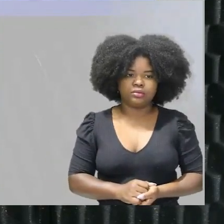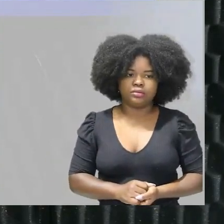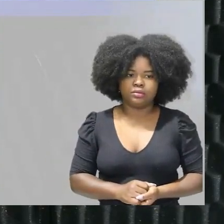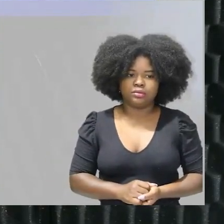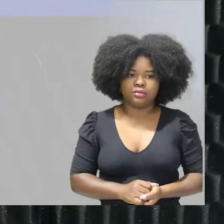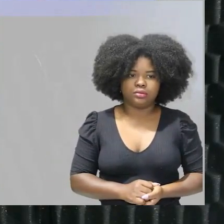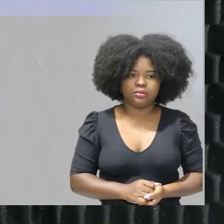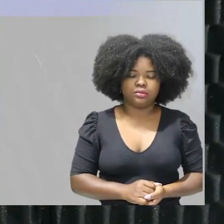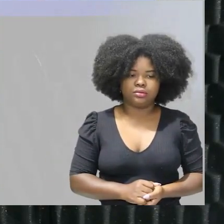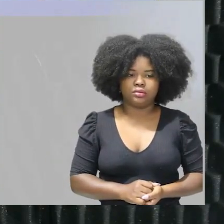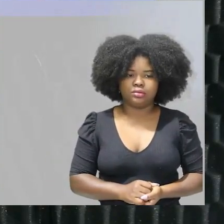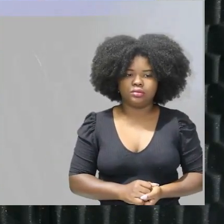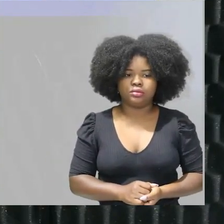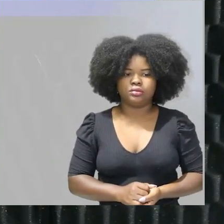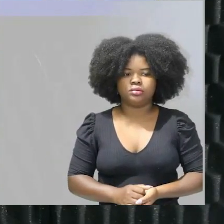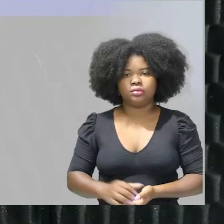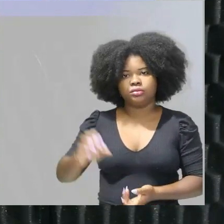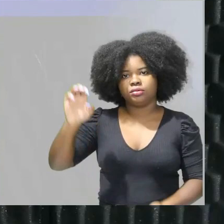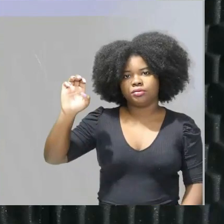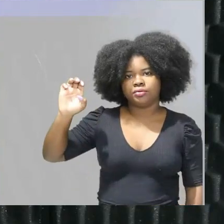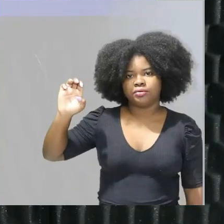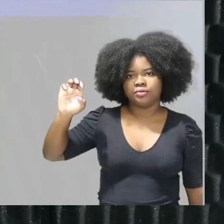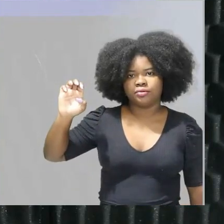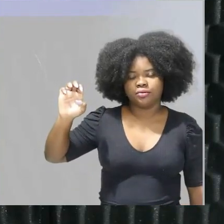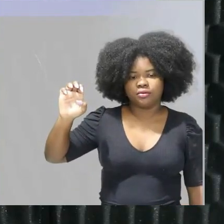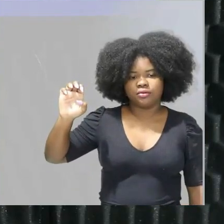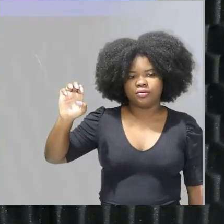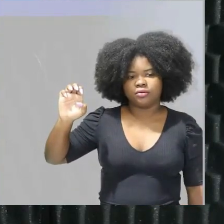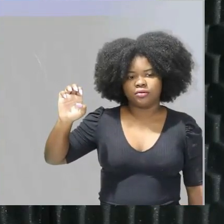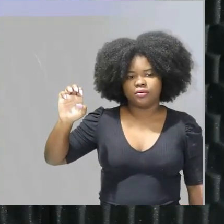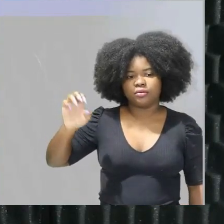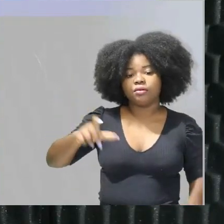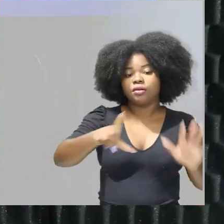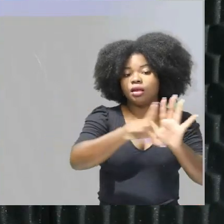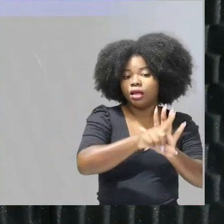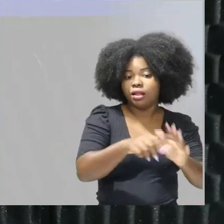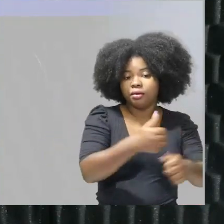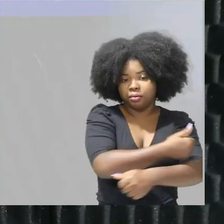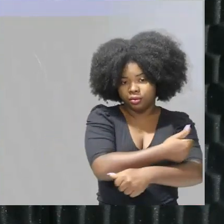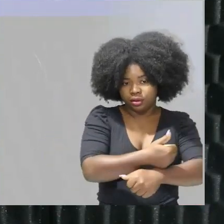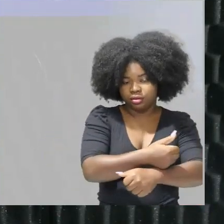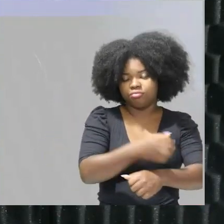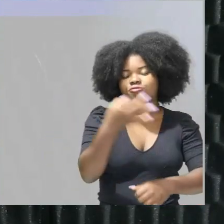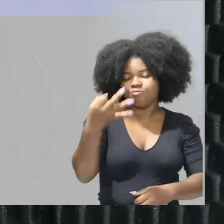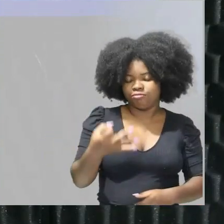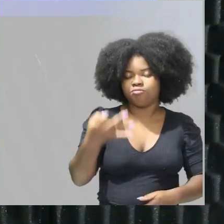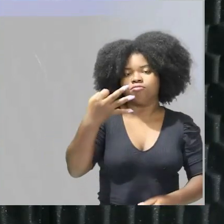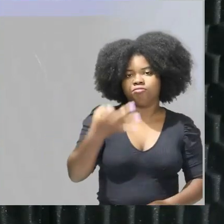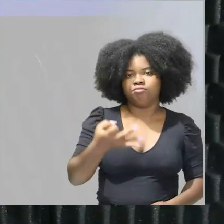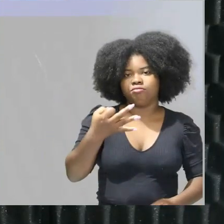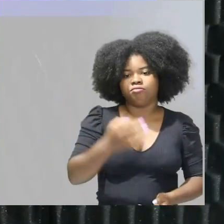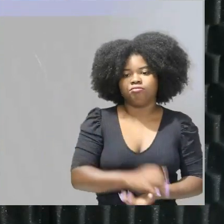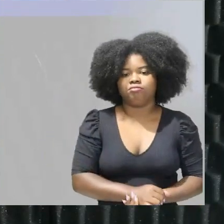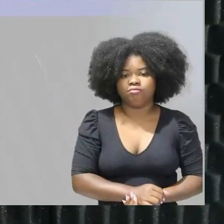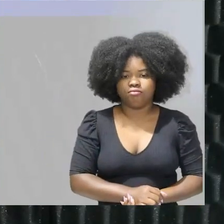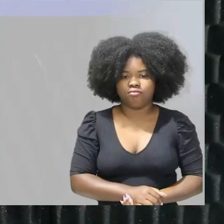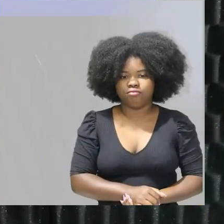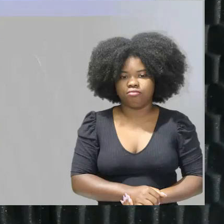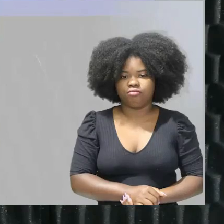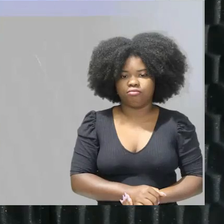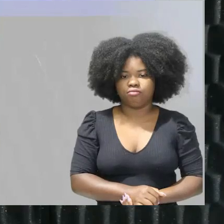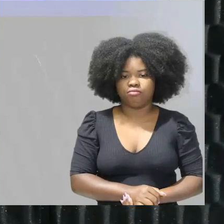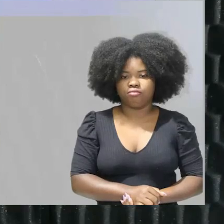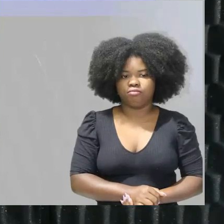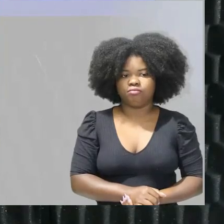vamos lá interioridade da Norma Norma lei moral certo a lei cobrindo-me a lei moral a norma